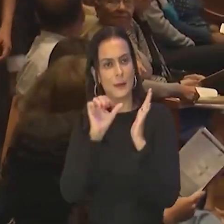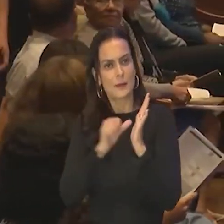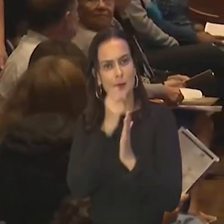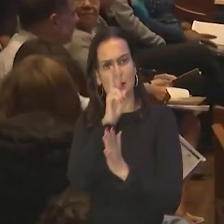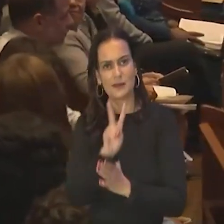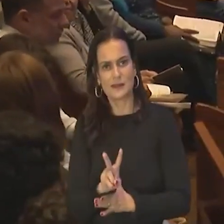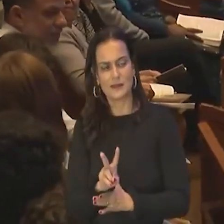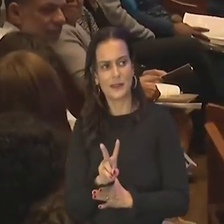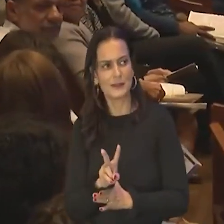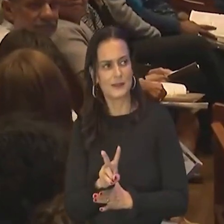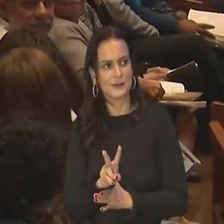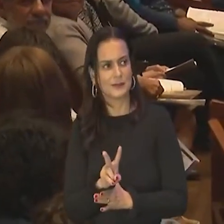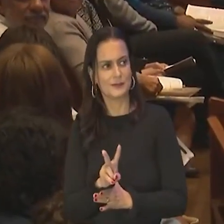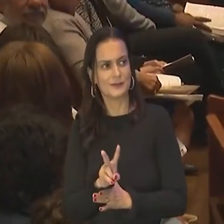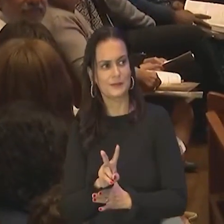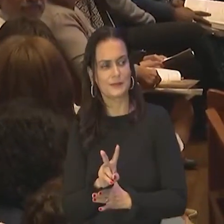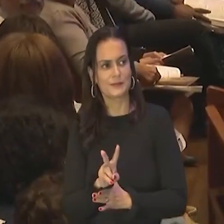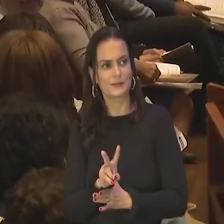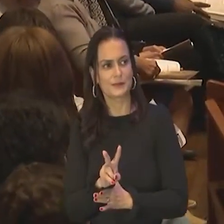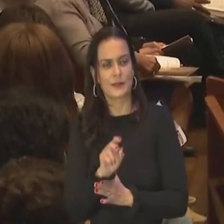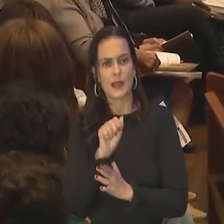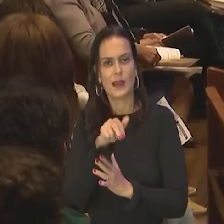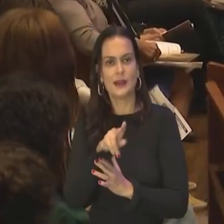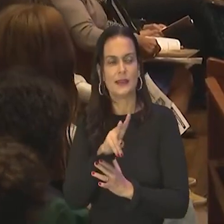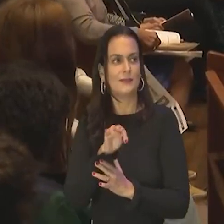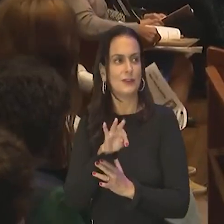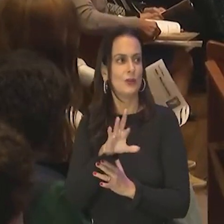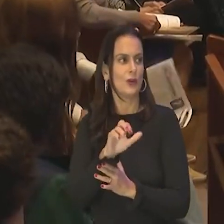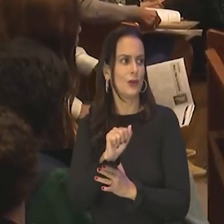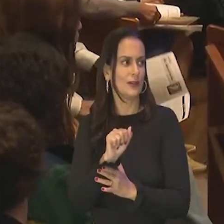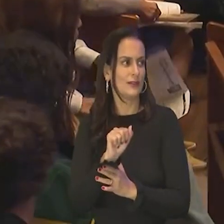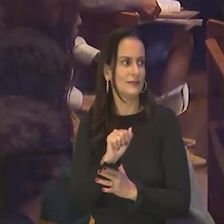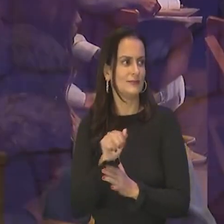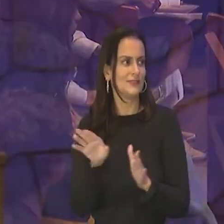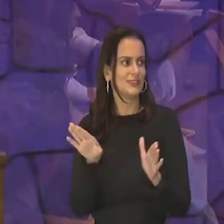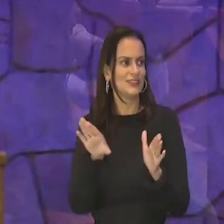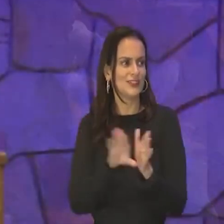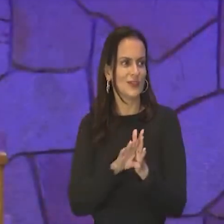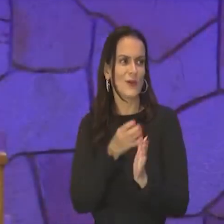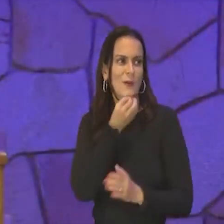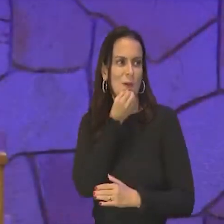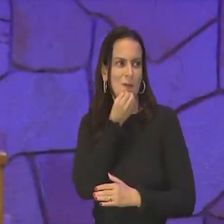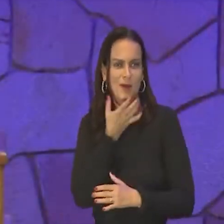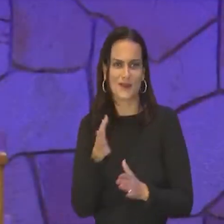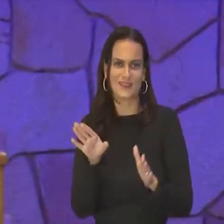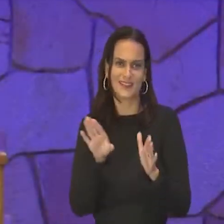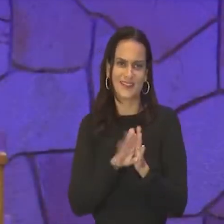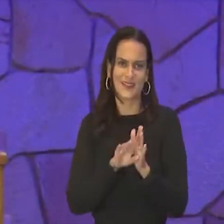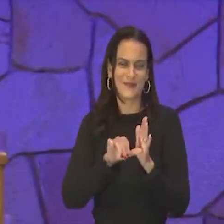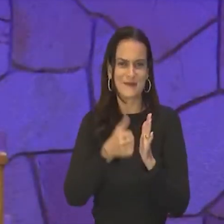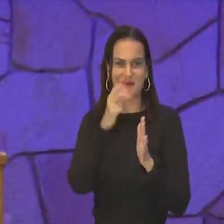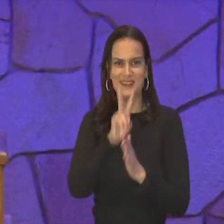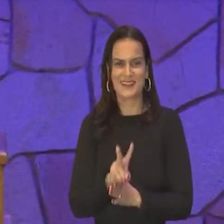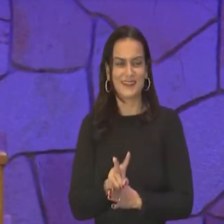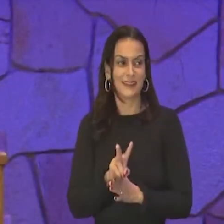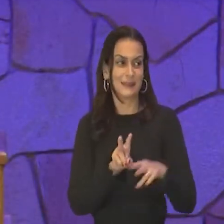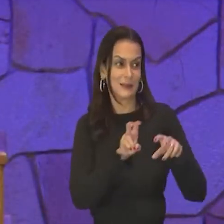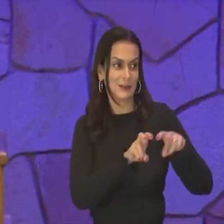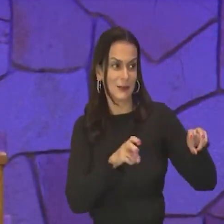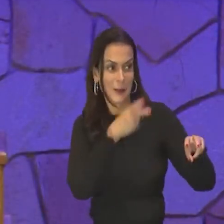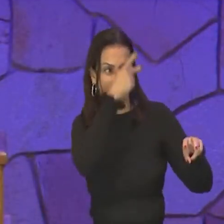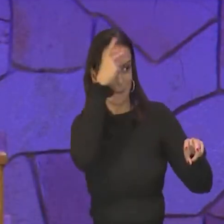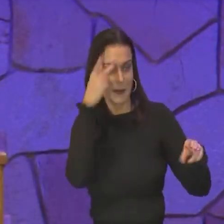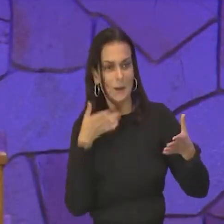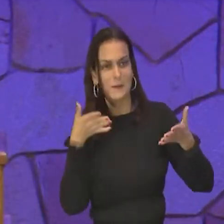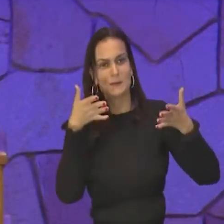Serão ministrados pelo pastor. E a Ana Vitória, que chegou, que está aqui. Que bom. Pela primeira vez esses irmãos participarão